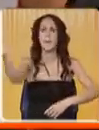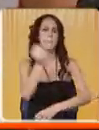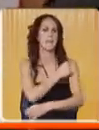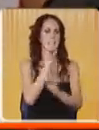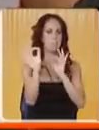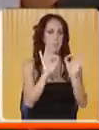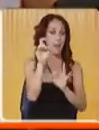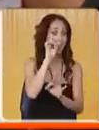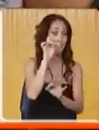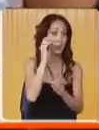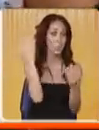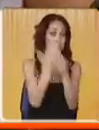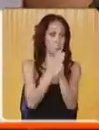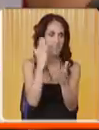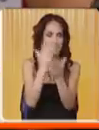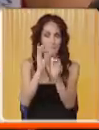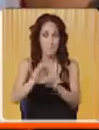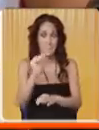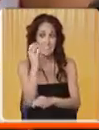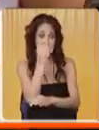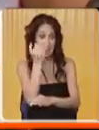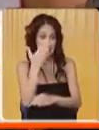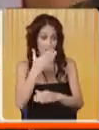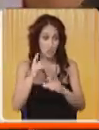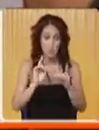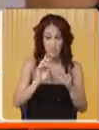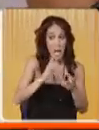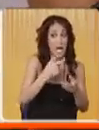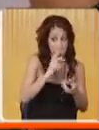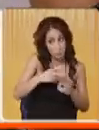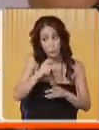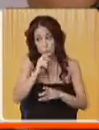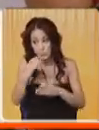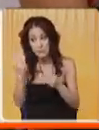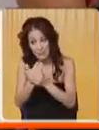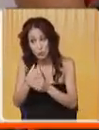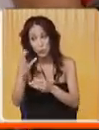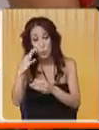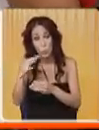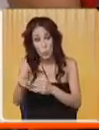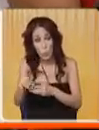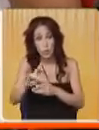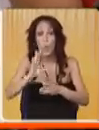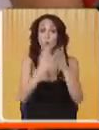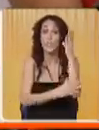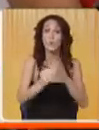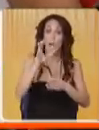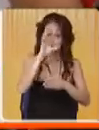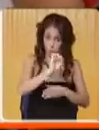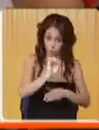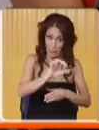defesa, e o processo tinha que ser feito até ao fim de 30 dias, sob pena de passar para processo comum. Os advogados